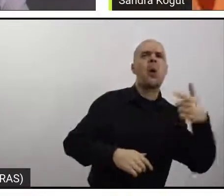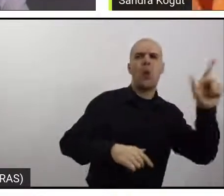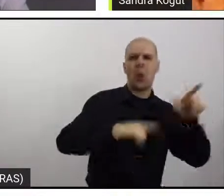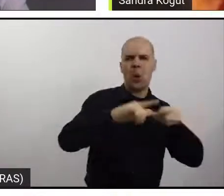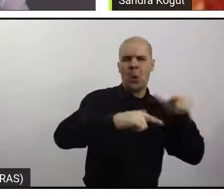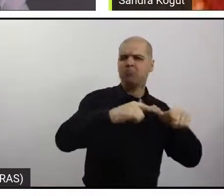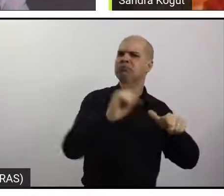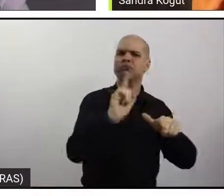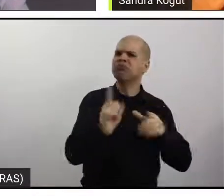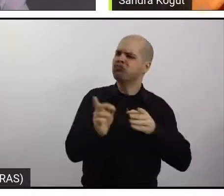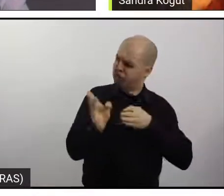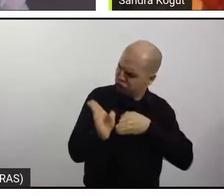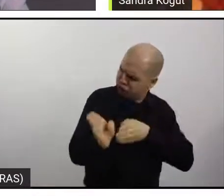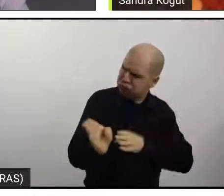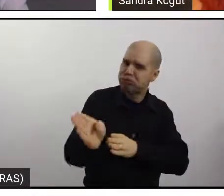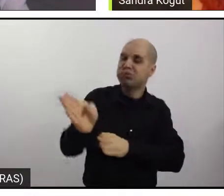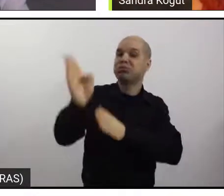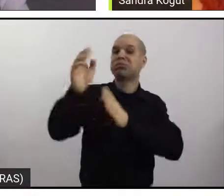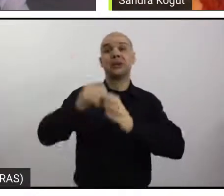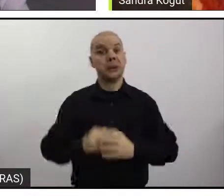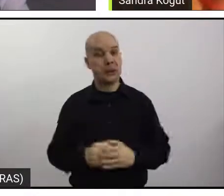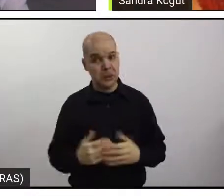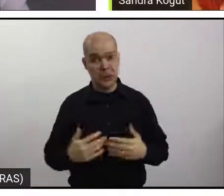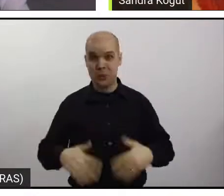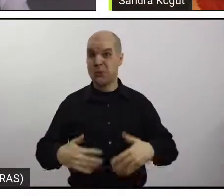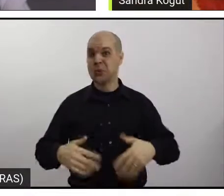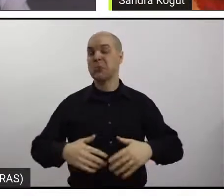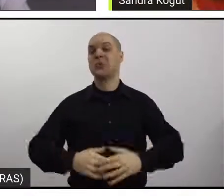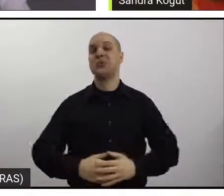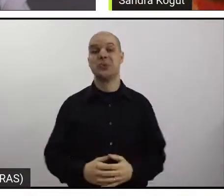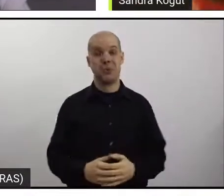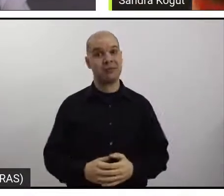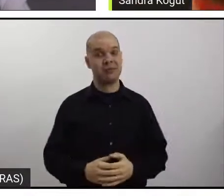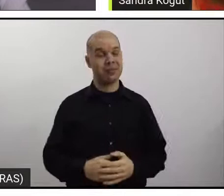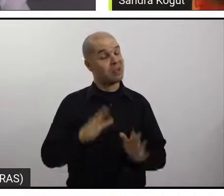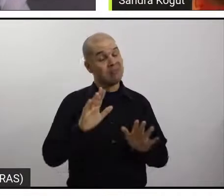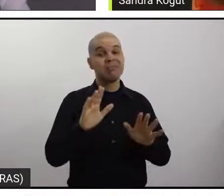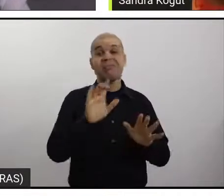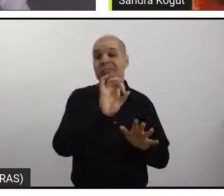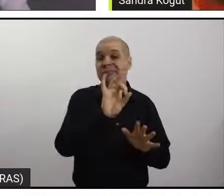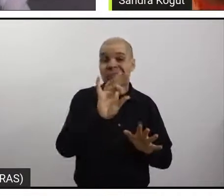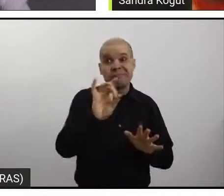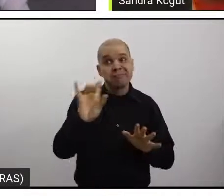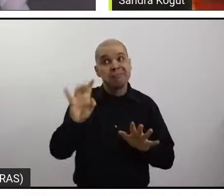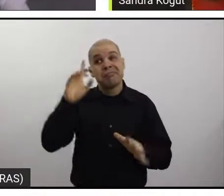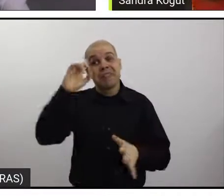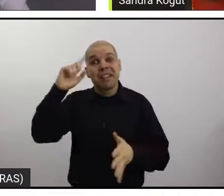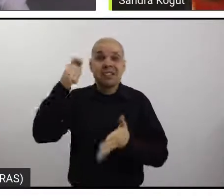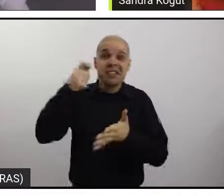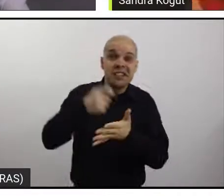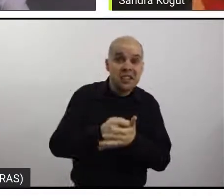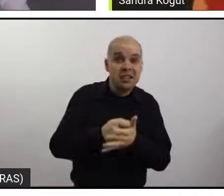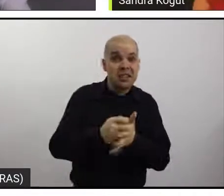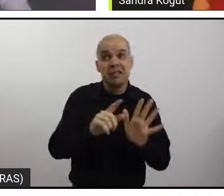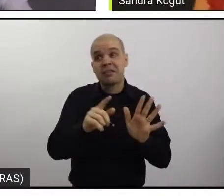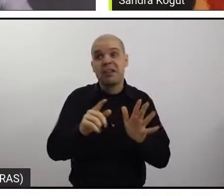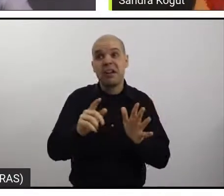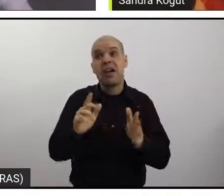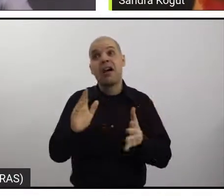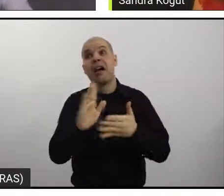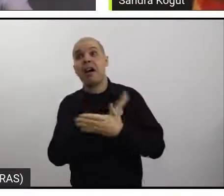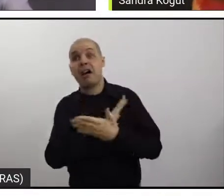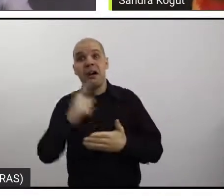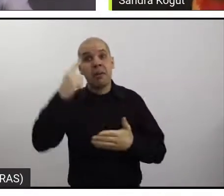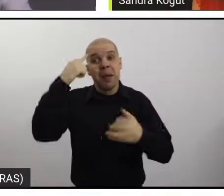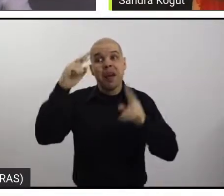cinema. Não é uma linha reta, assim, não é um plano de carreira. São escolhas artísticas, né? Depende do projeto, depende do